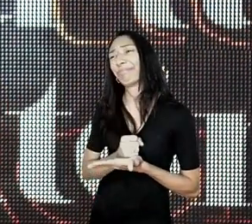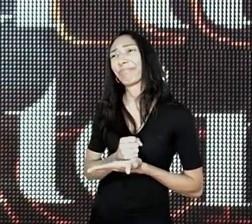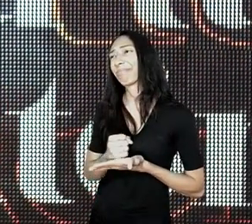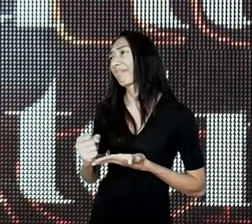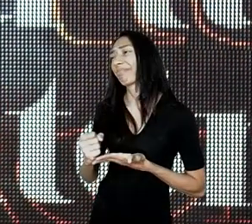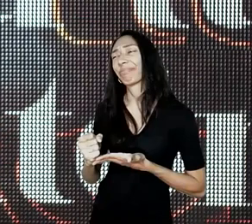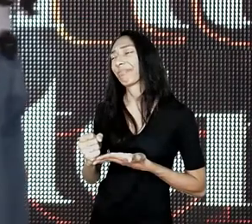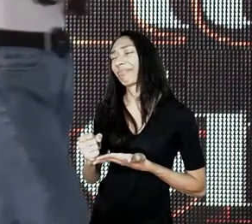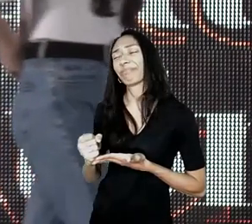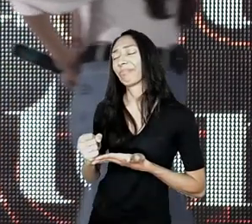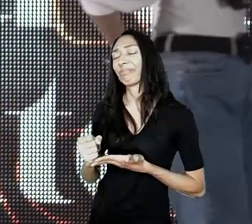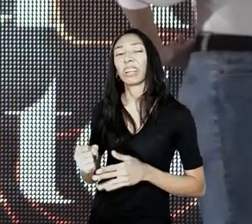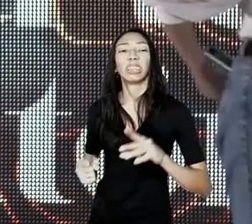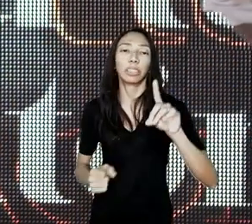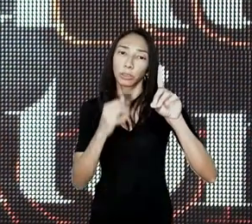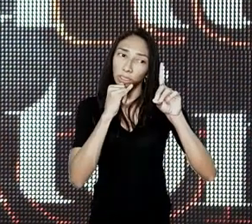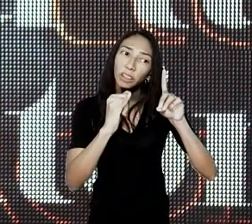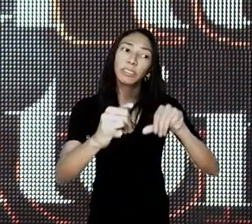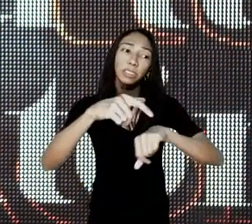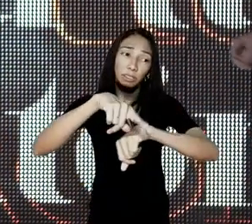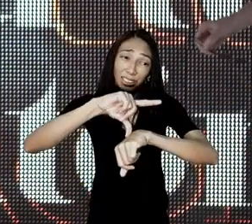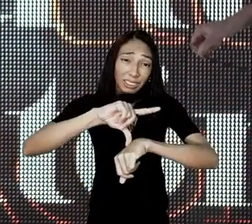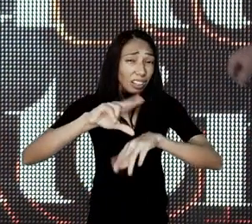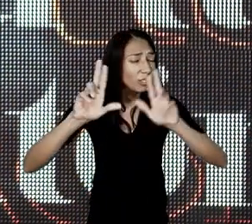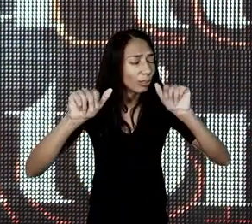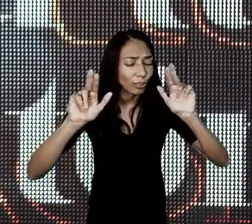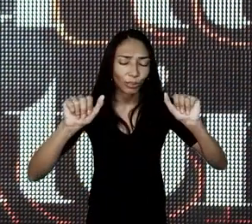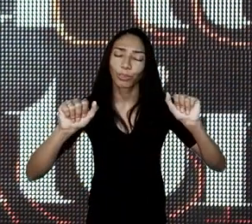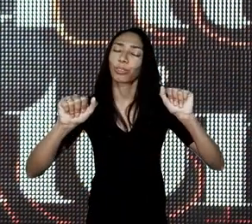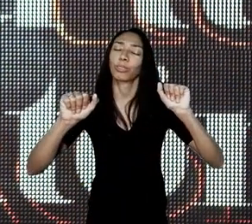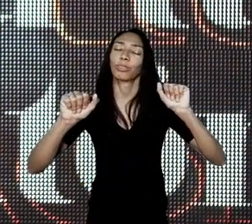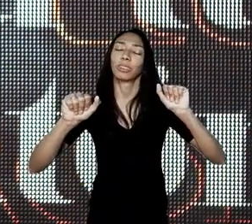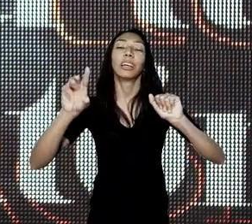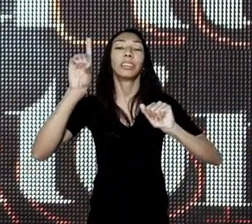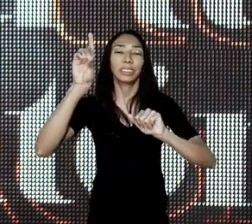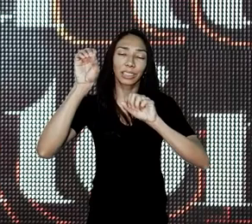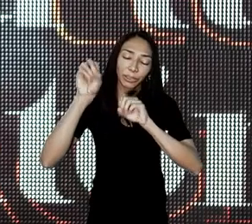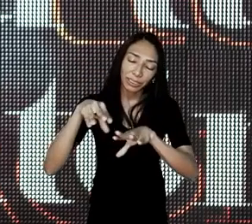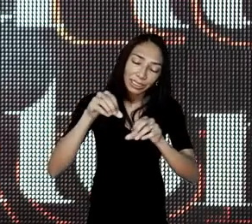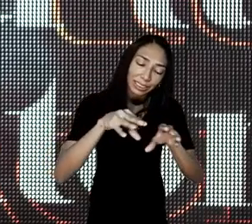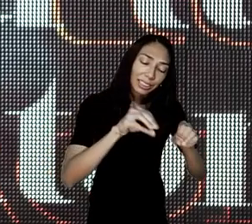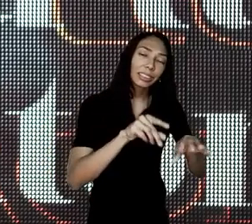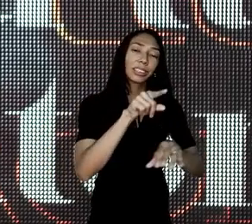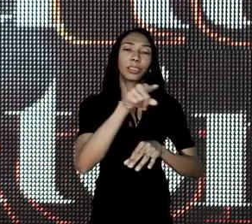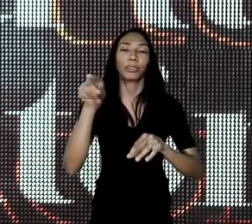Deus está dizendo para você: eu não me atraso, filho, filha. Eu só estou te ensinando no processo a ter